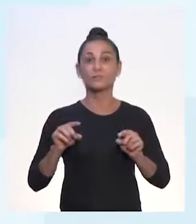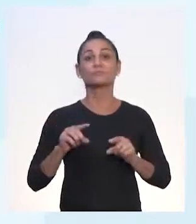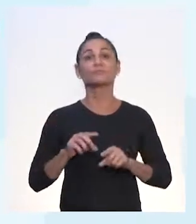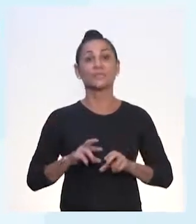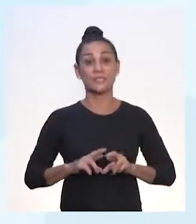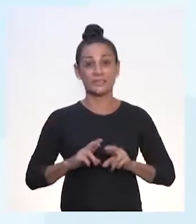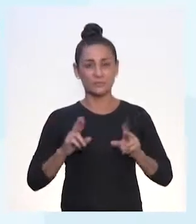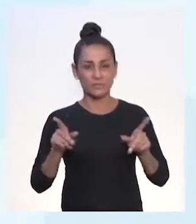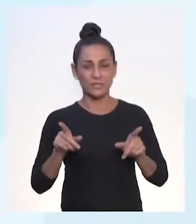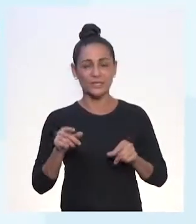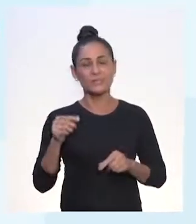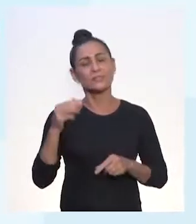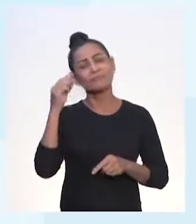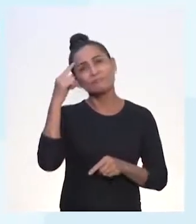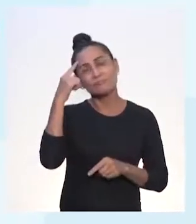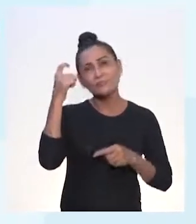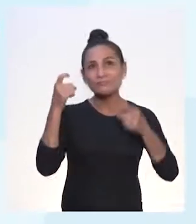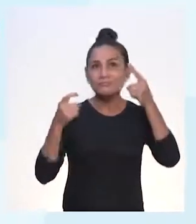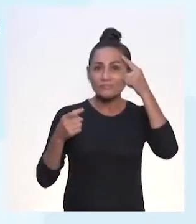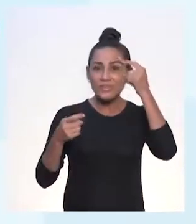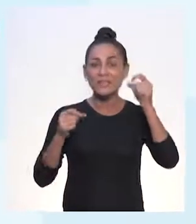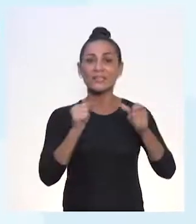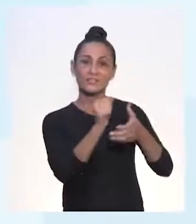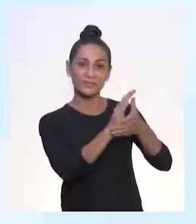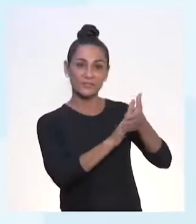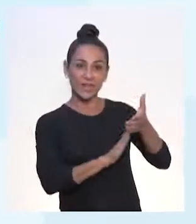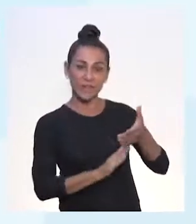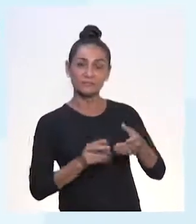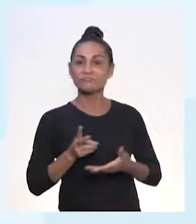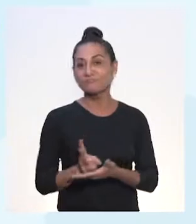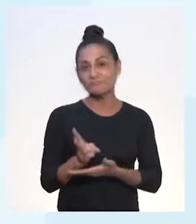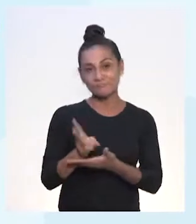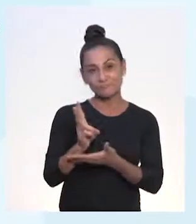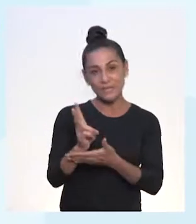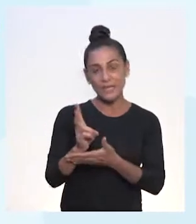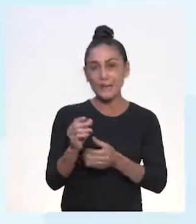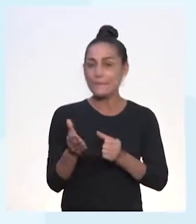essa ideia que nós vamos trabalhar hoje, né? Vamos continuar essa ideia.